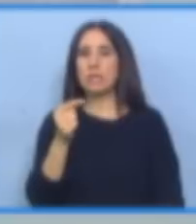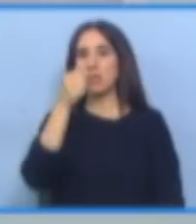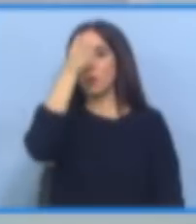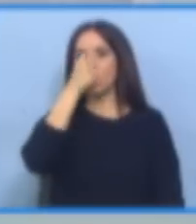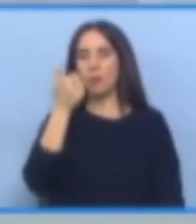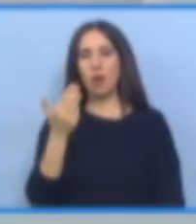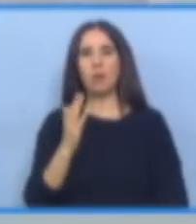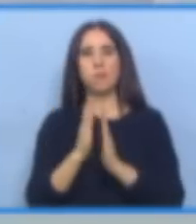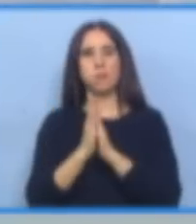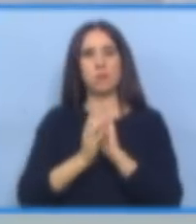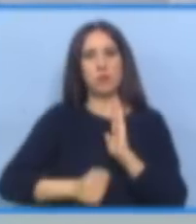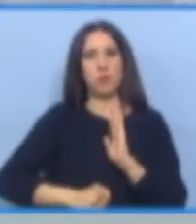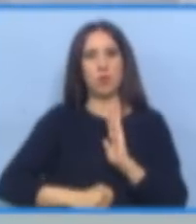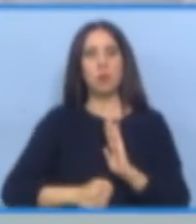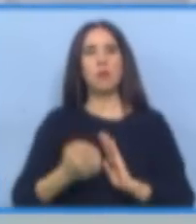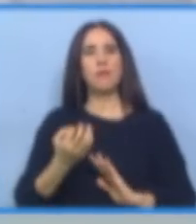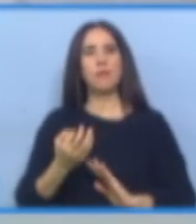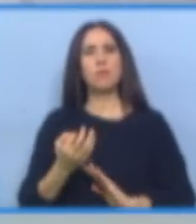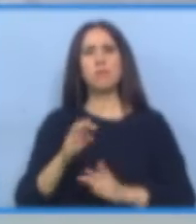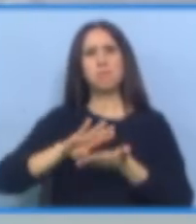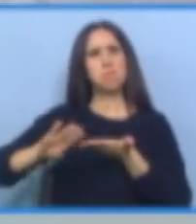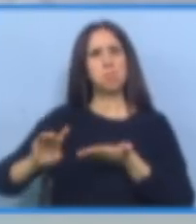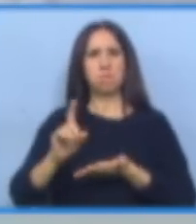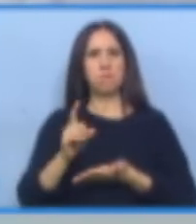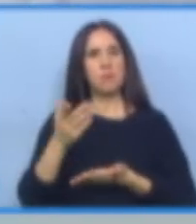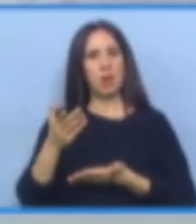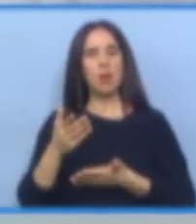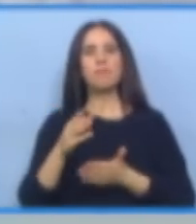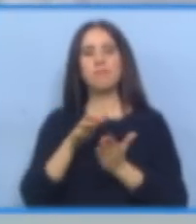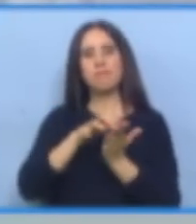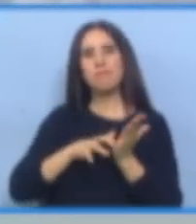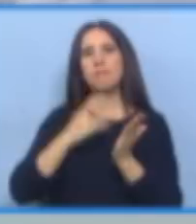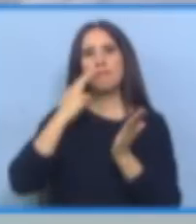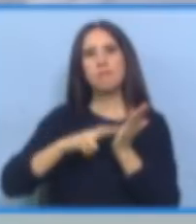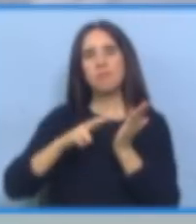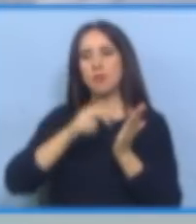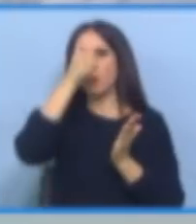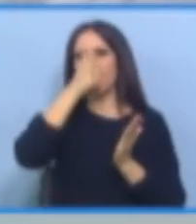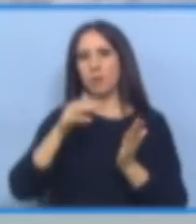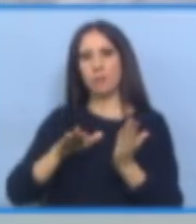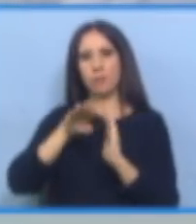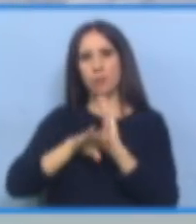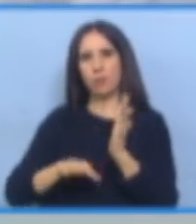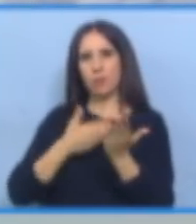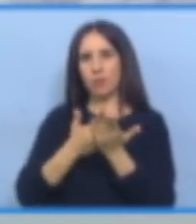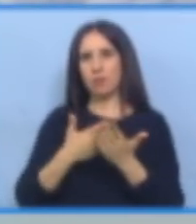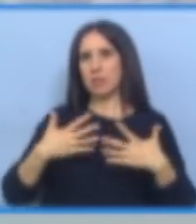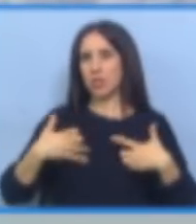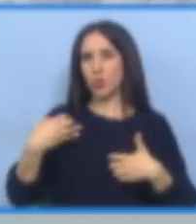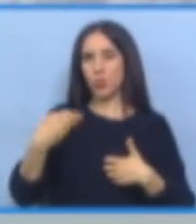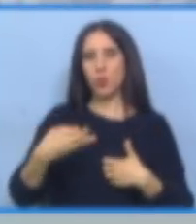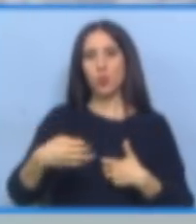domingo pela Igreja Católica e que não ficará à margem do comentário à liturgia de domingo que propomos neste programa em cada